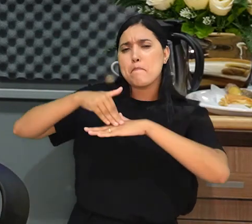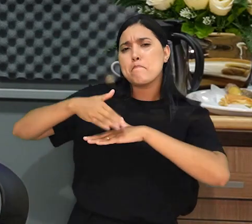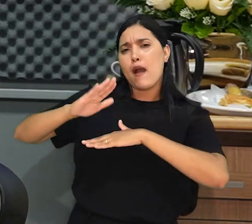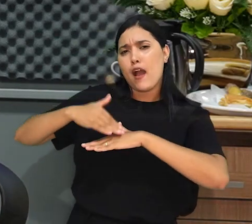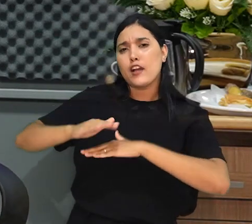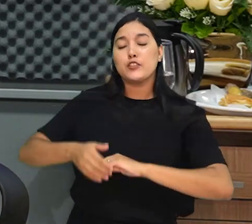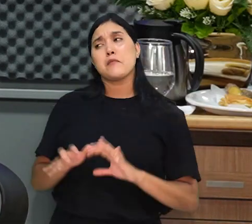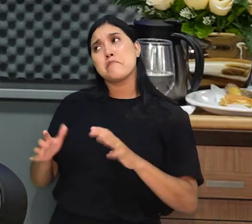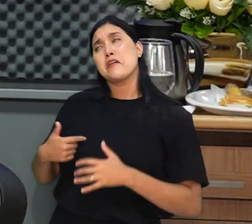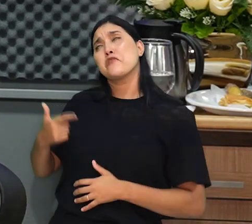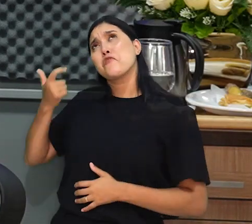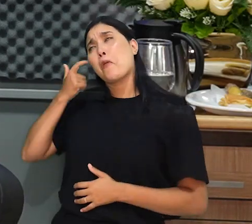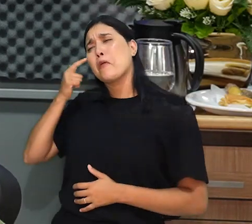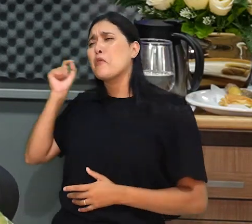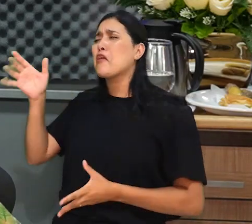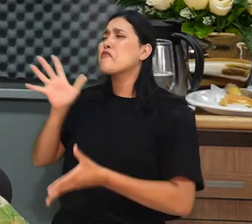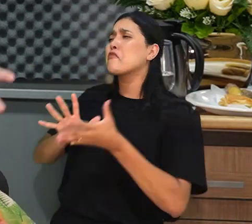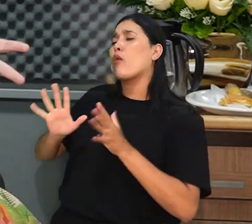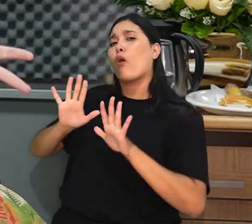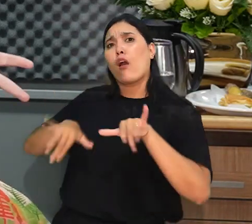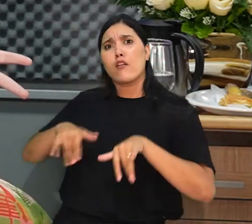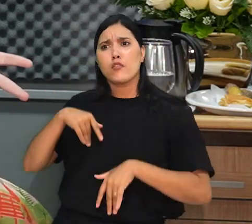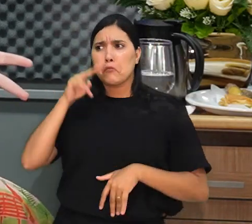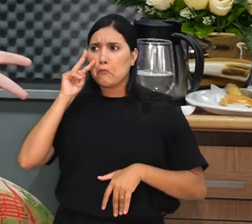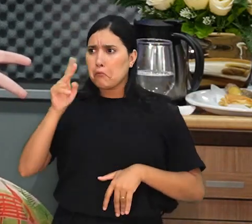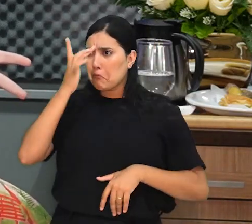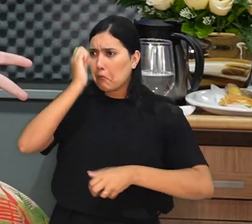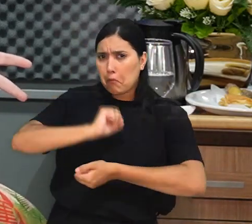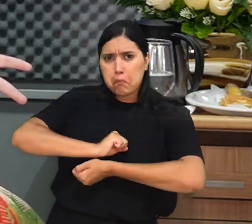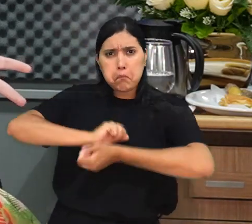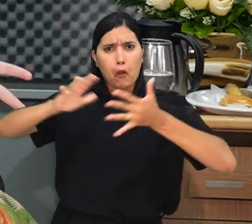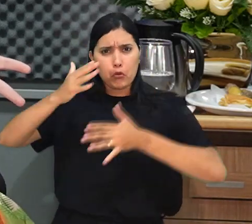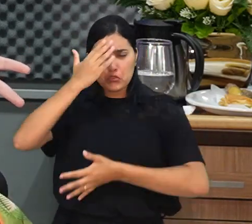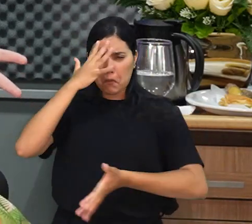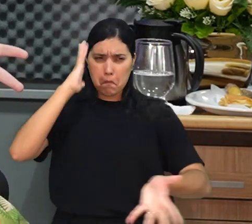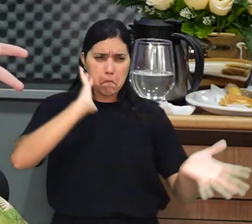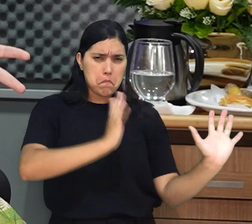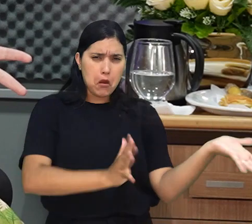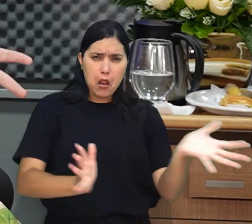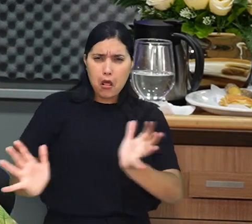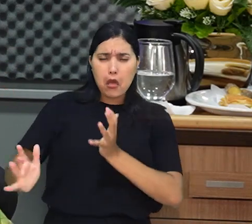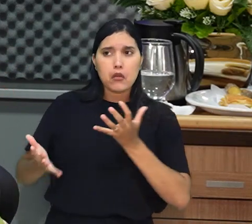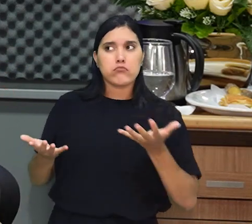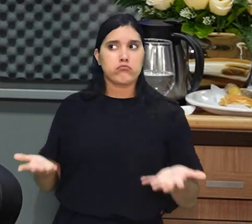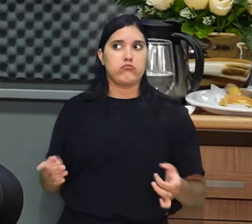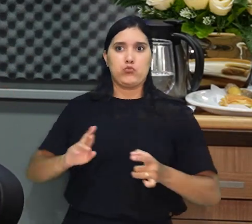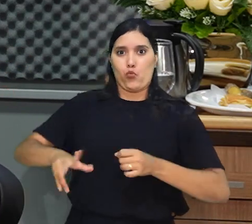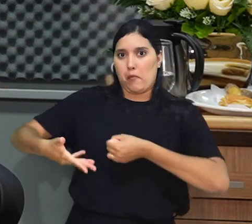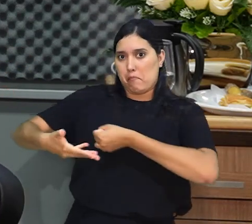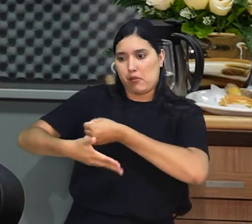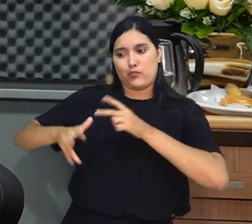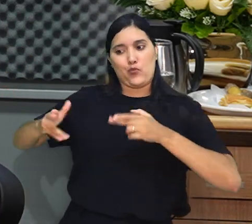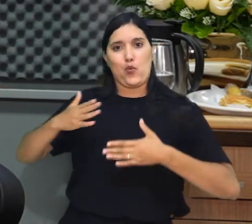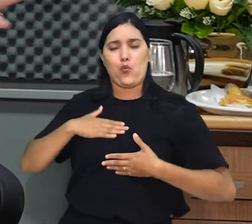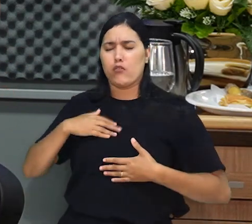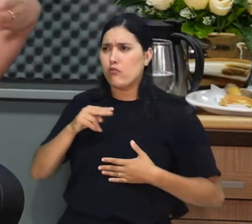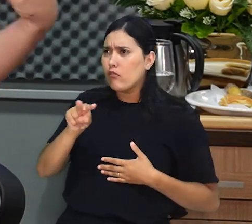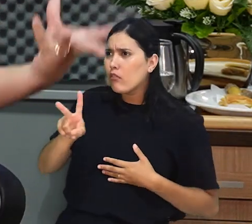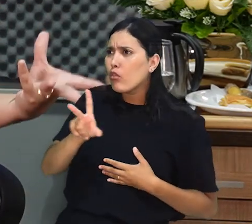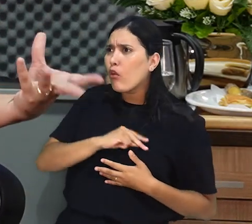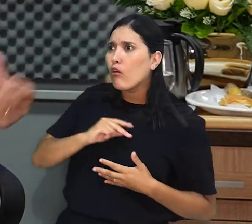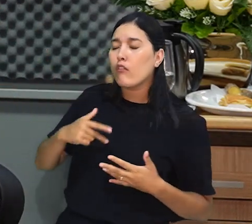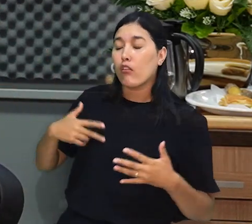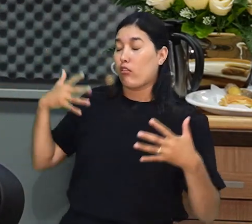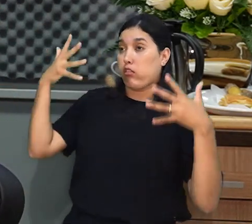de querer aprender cada vez mais. Mas vai ter momentos assim que tu vai olhar, nossa, o que ele disse? Porque eu, pelo menos, quando eu vejo alguém que já é